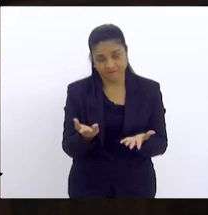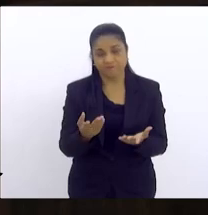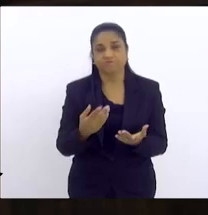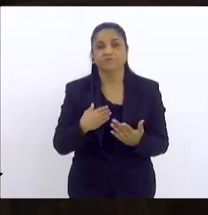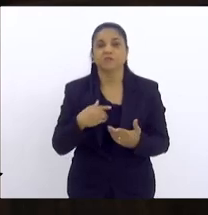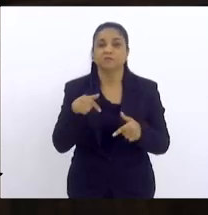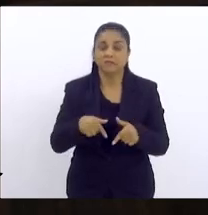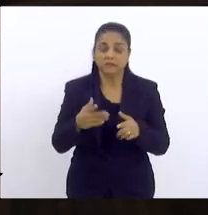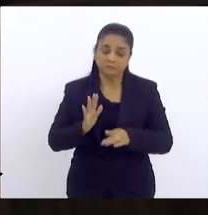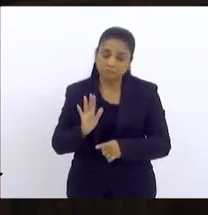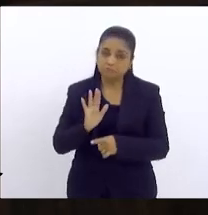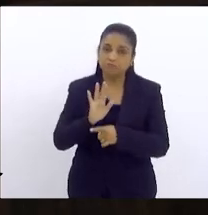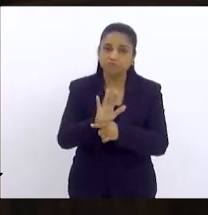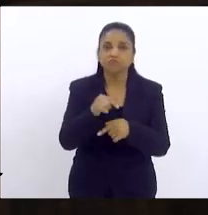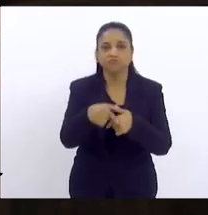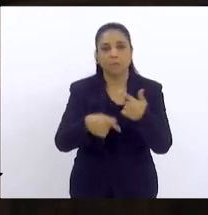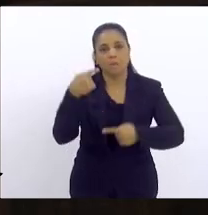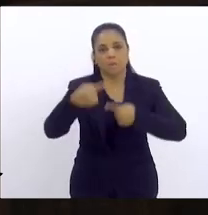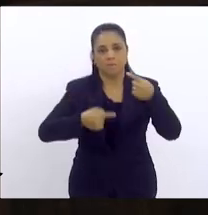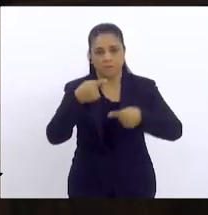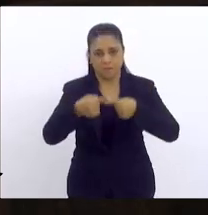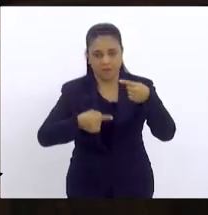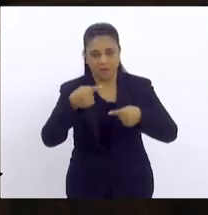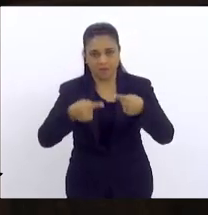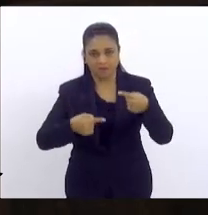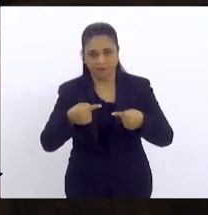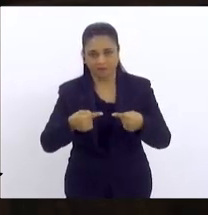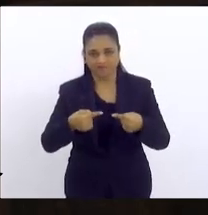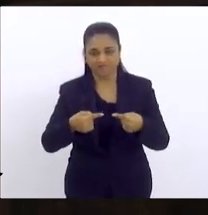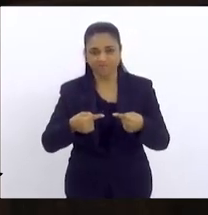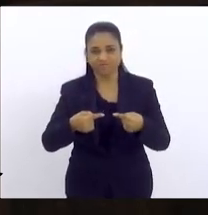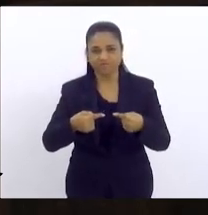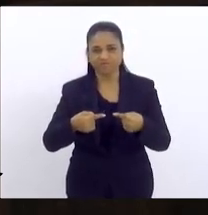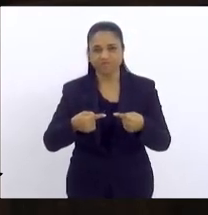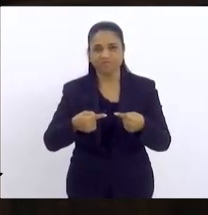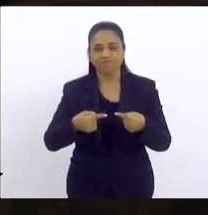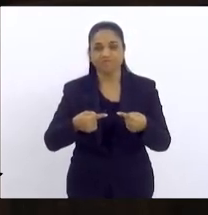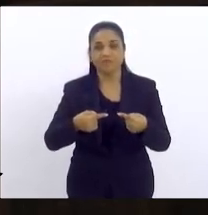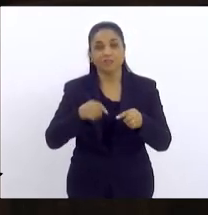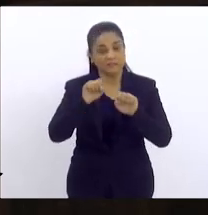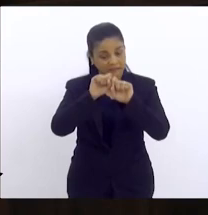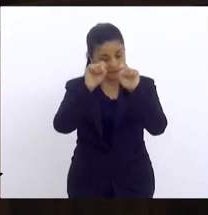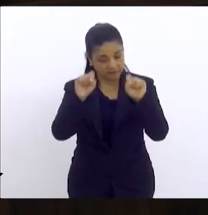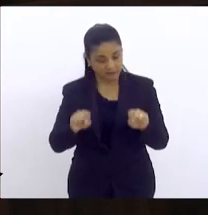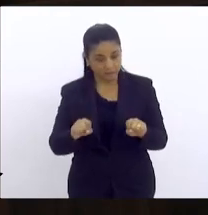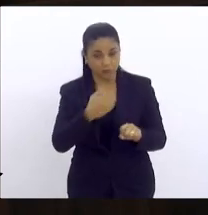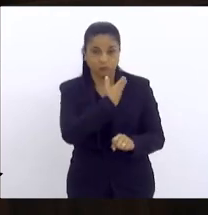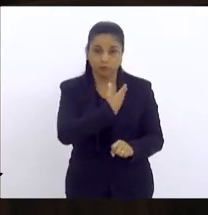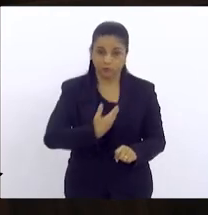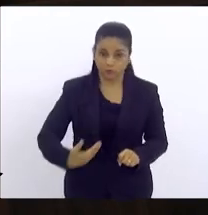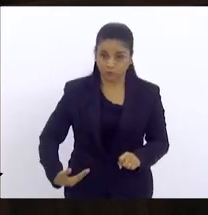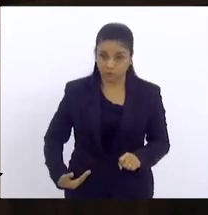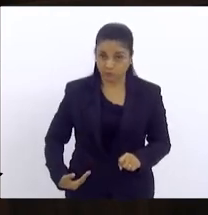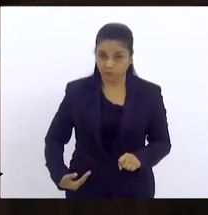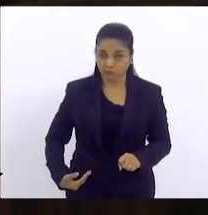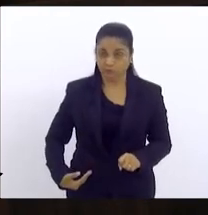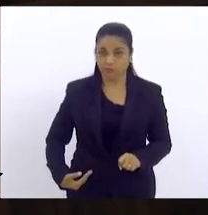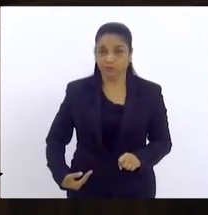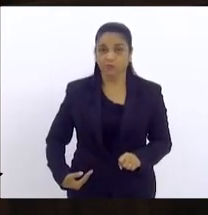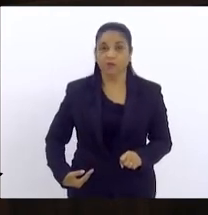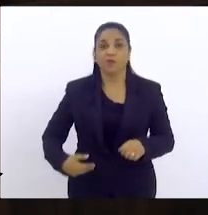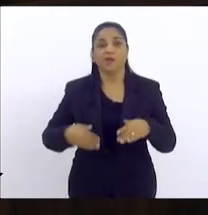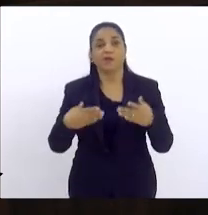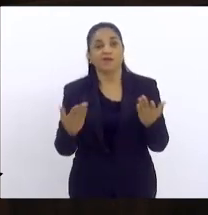de contribuir para o debate como eu digo nós somos servidores públicos e como os tais